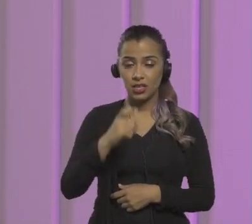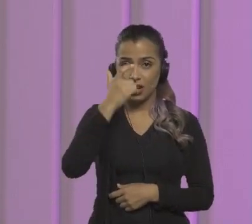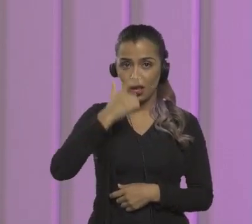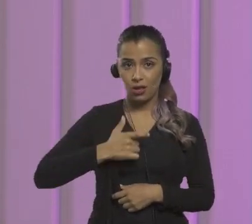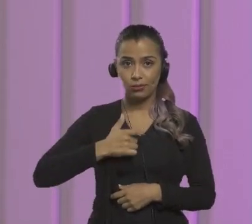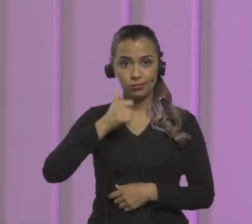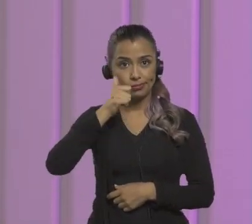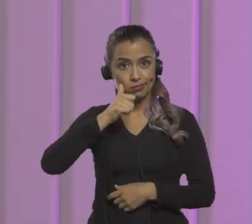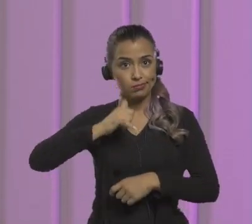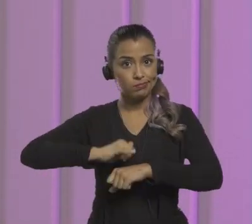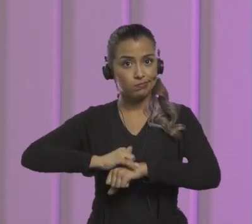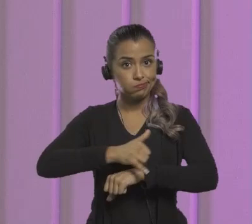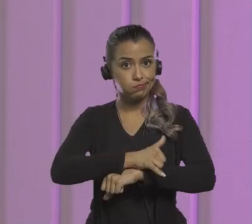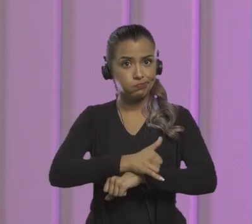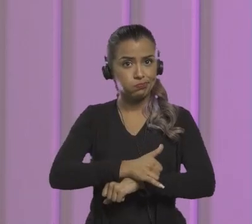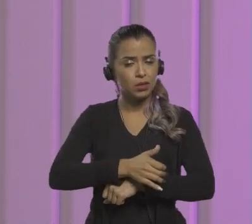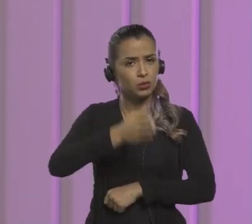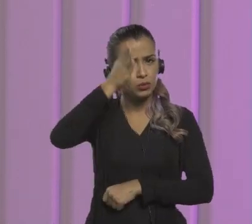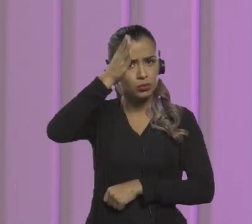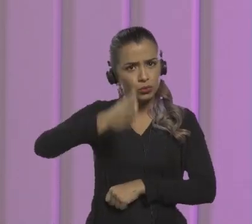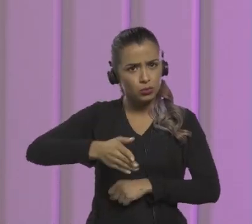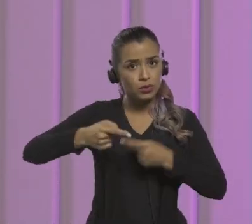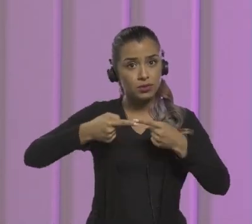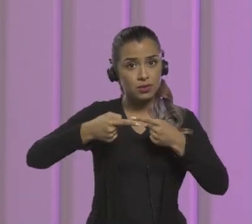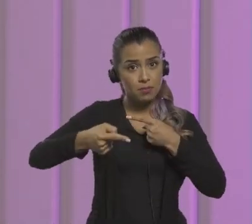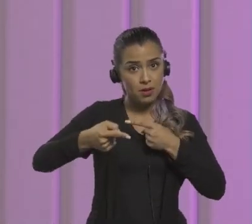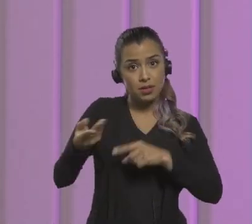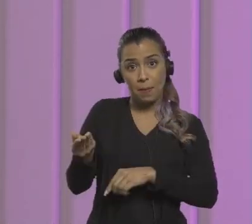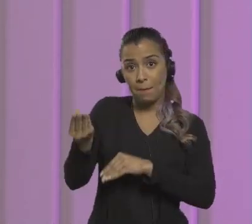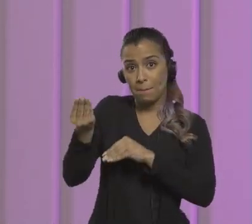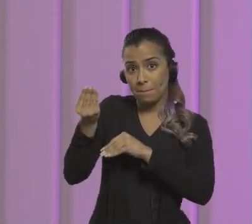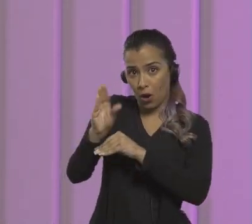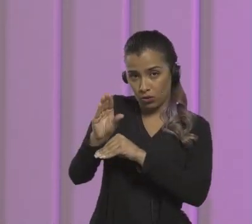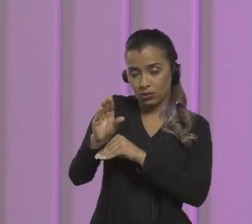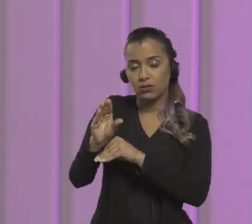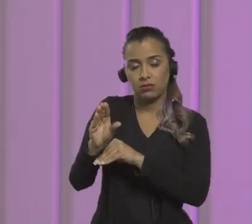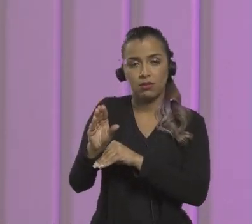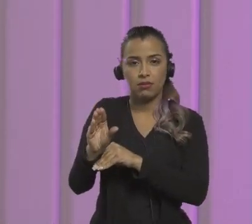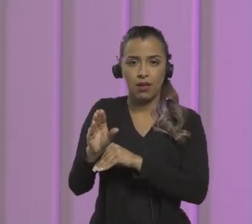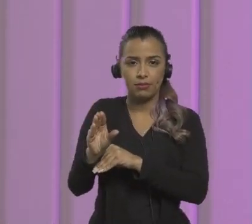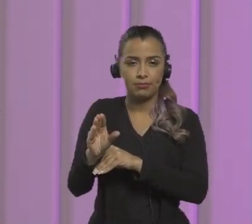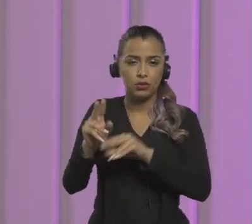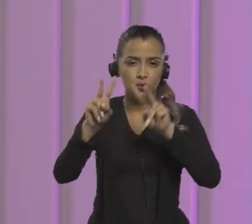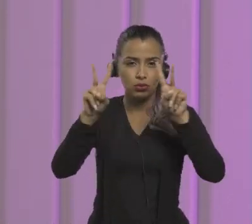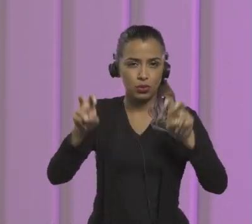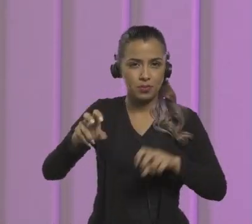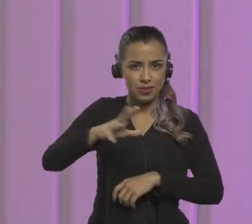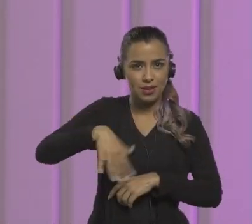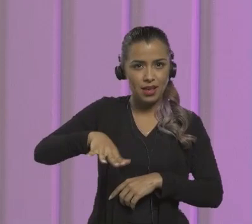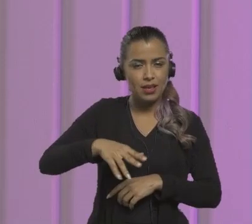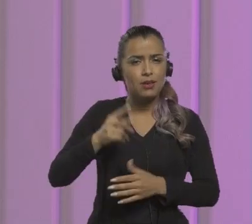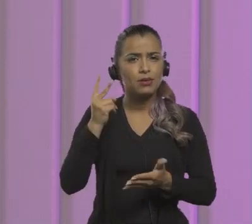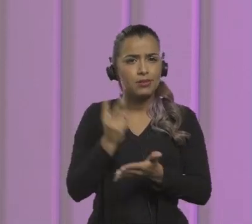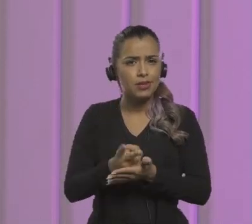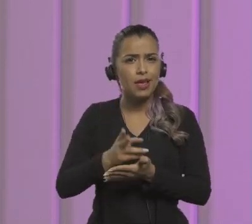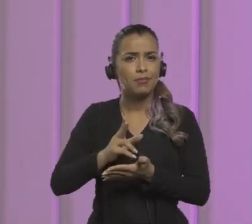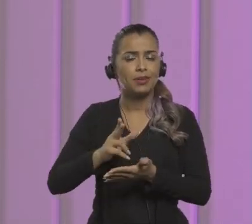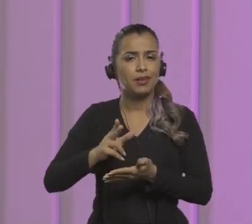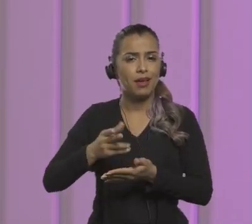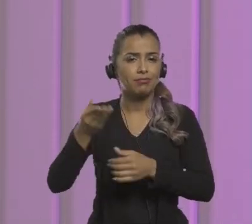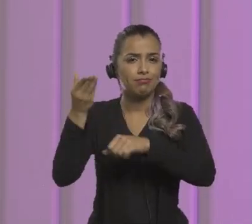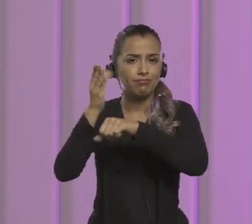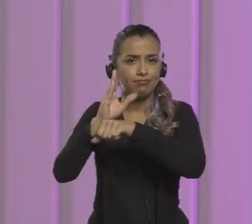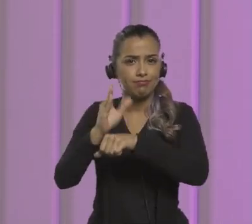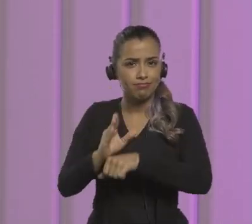Universa, e eu já recebi comentários nem sei quantas vezes nos artigos por causa